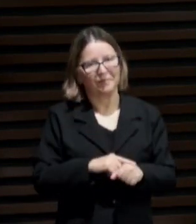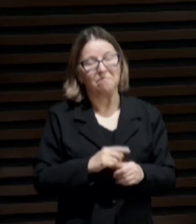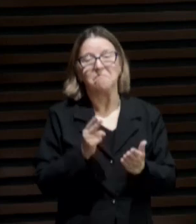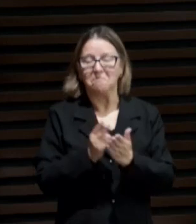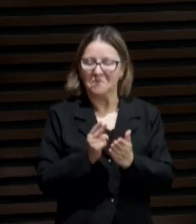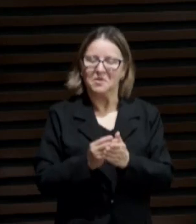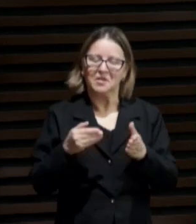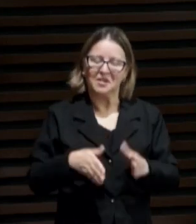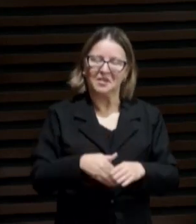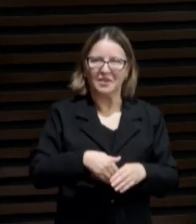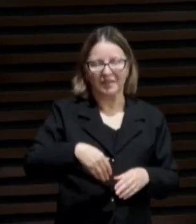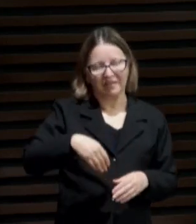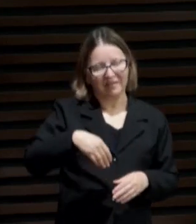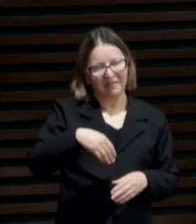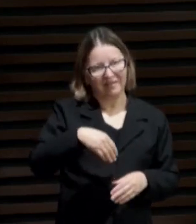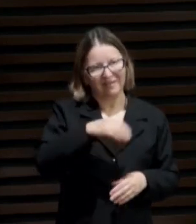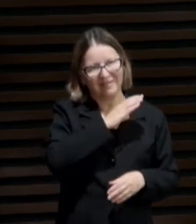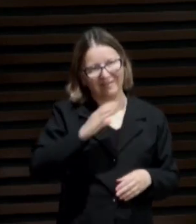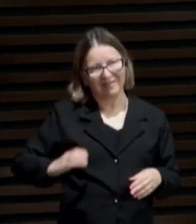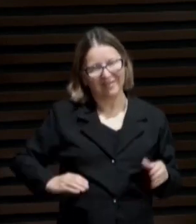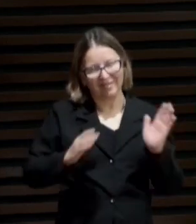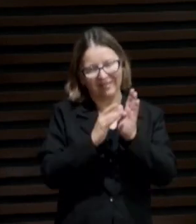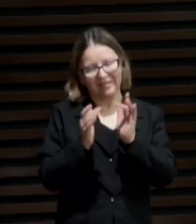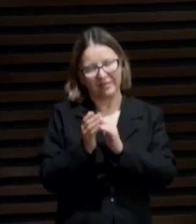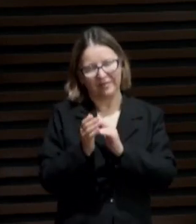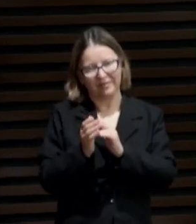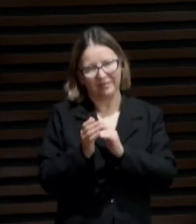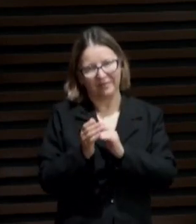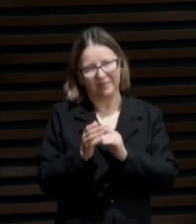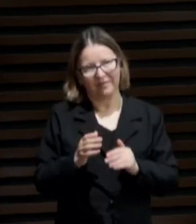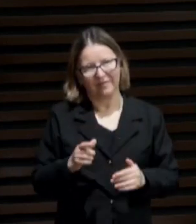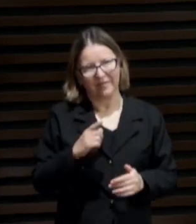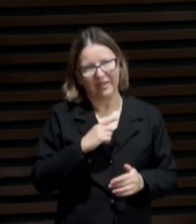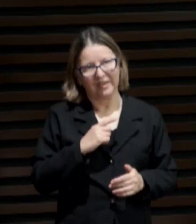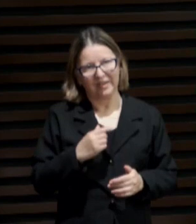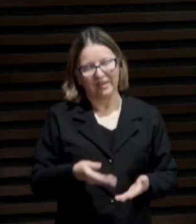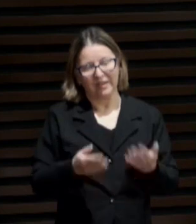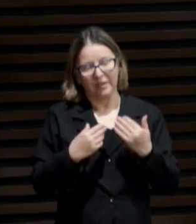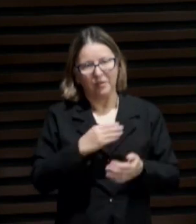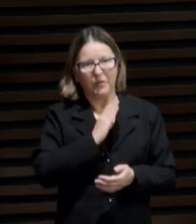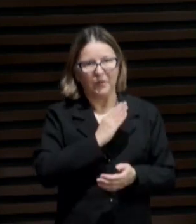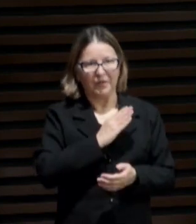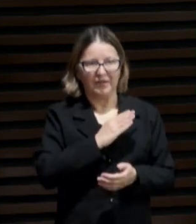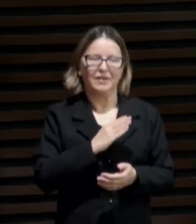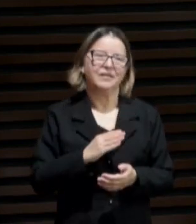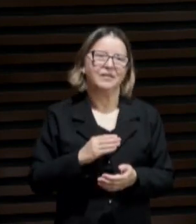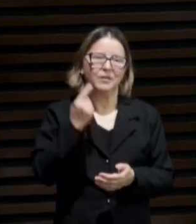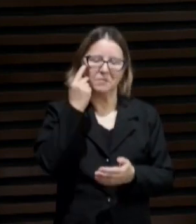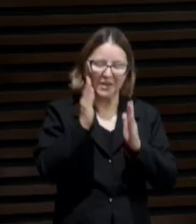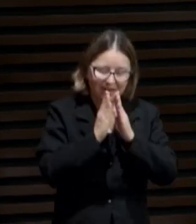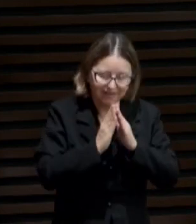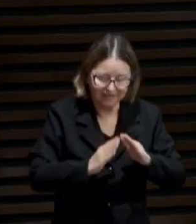Jesus. E tendo recebido corações vivos para conhecermos e adorarmos a Deus. Ezequiel 36, 26